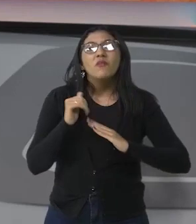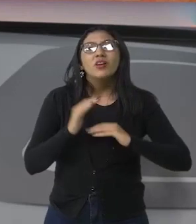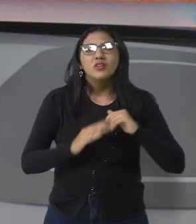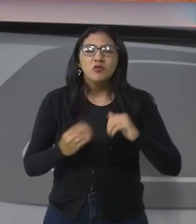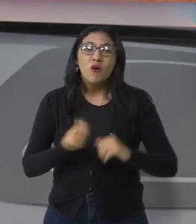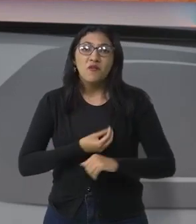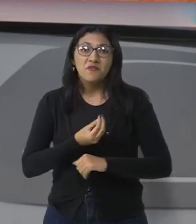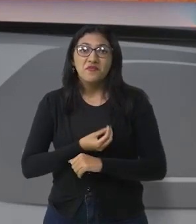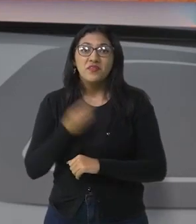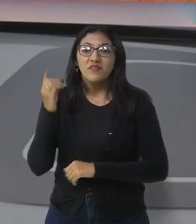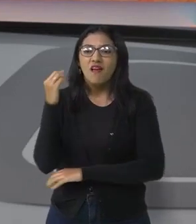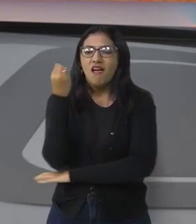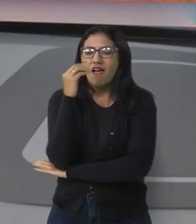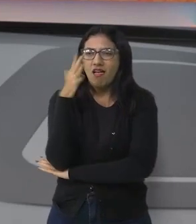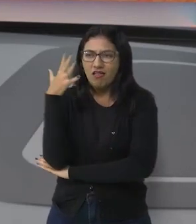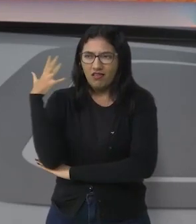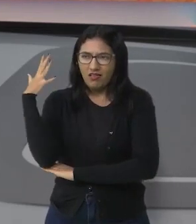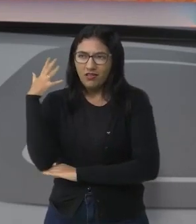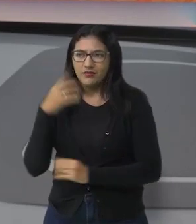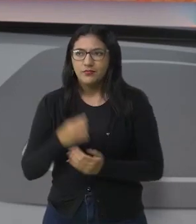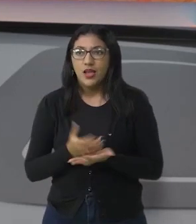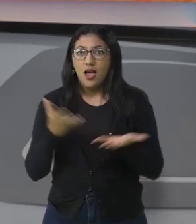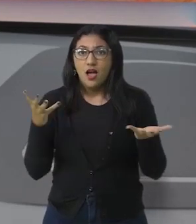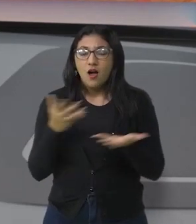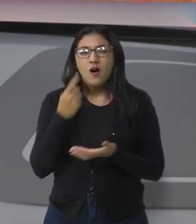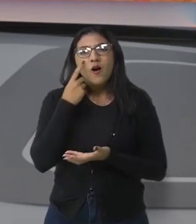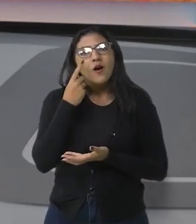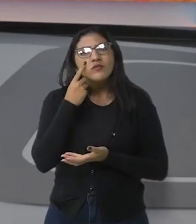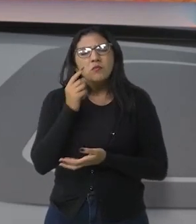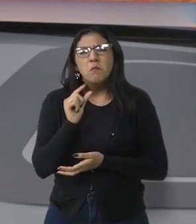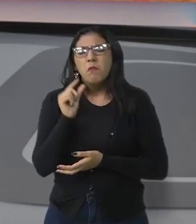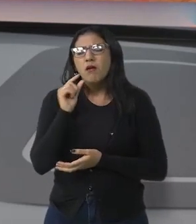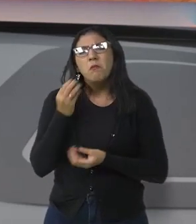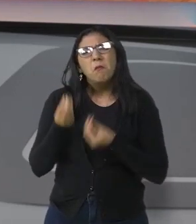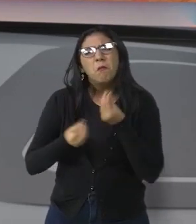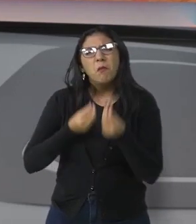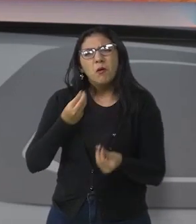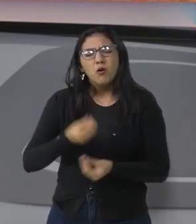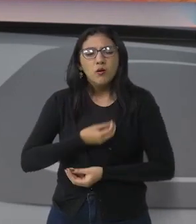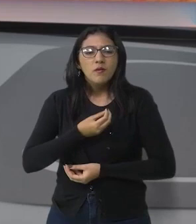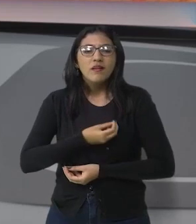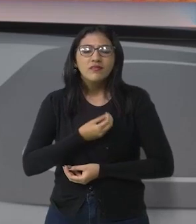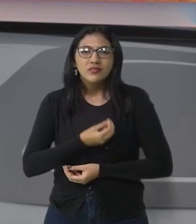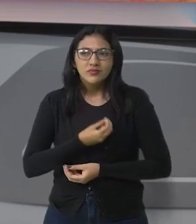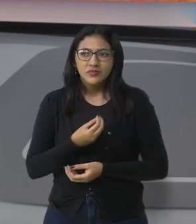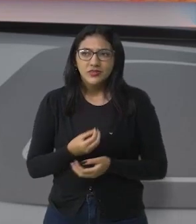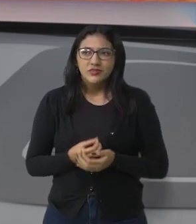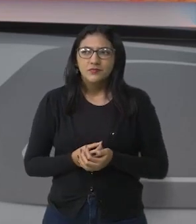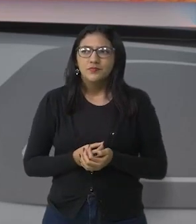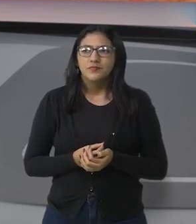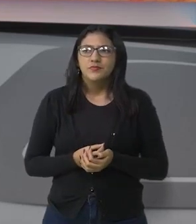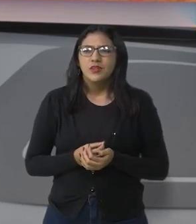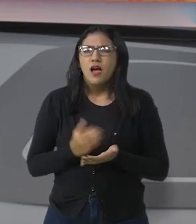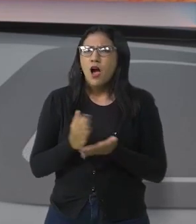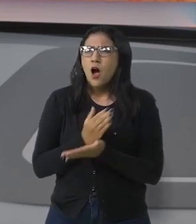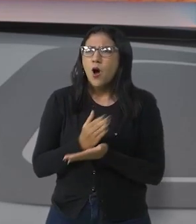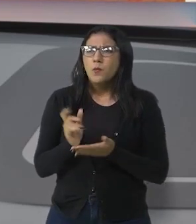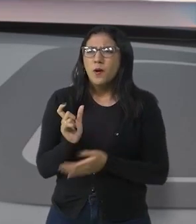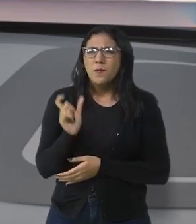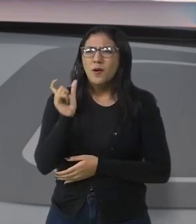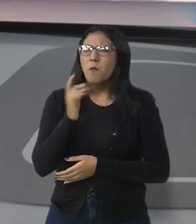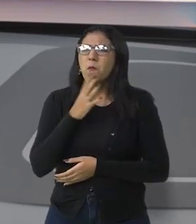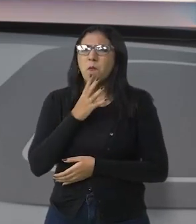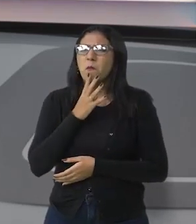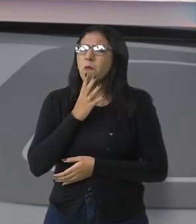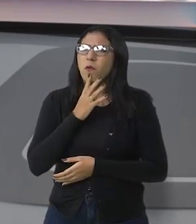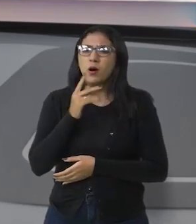profissões que vivem da floresta. Então, a gente vai conhecer um pouquinho dessa realidade, começando pelos piaçabeiros, né? Muita gente não conhece